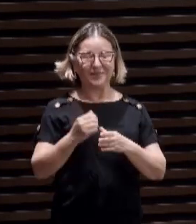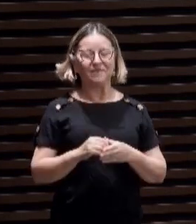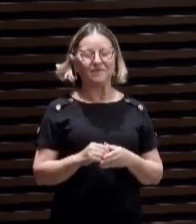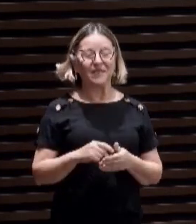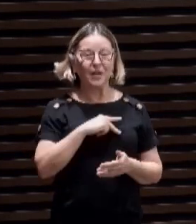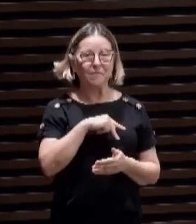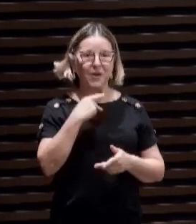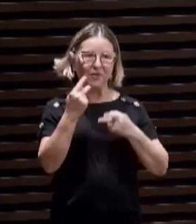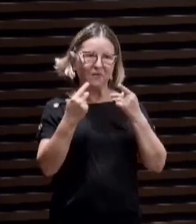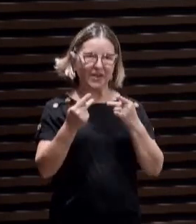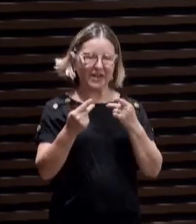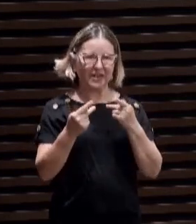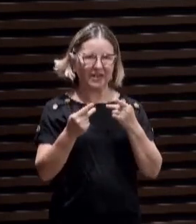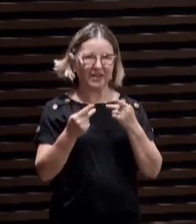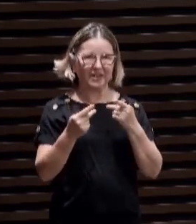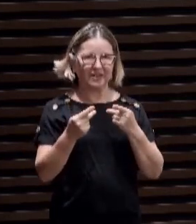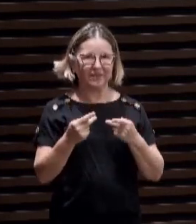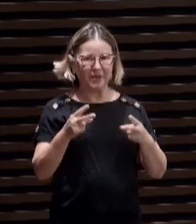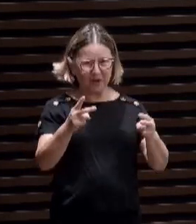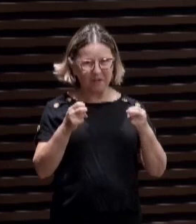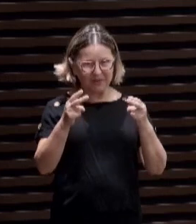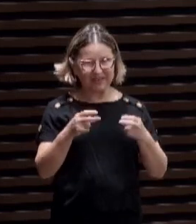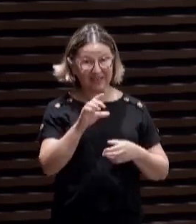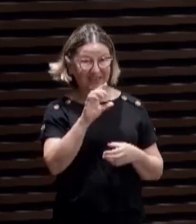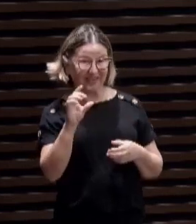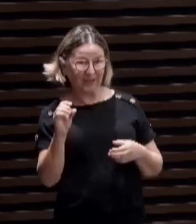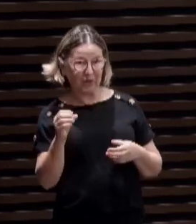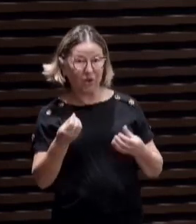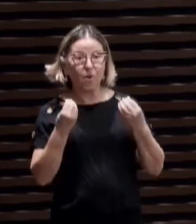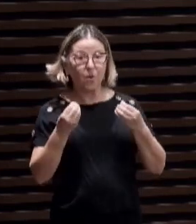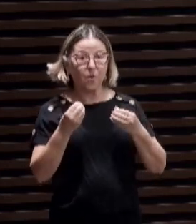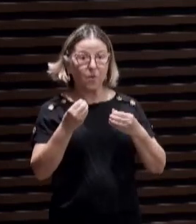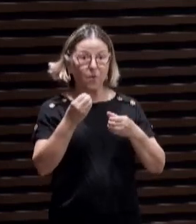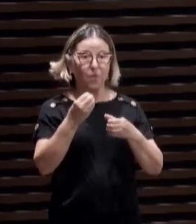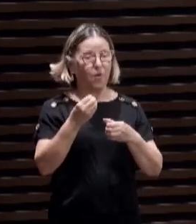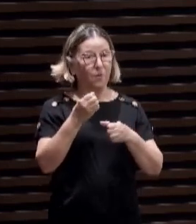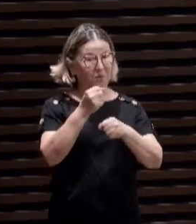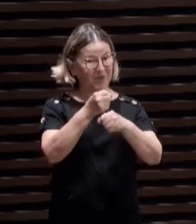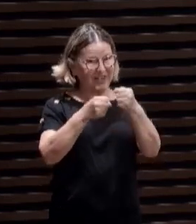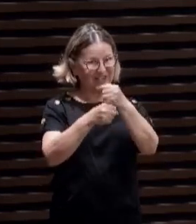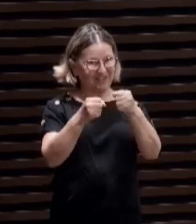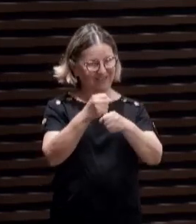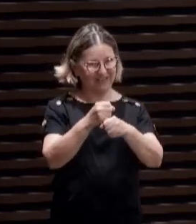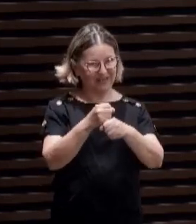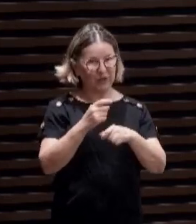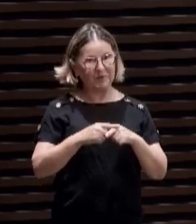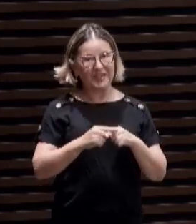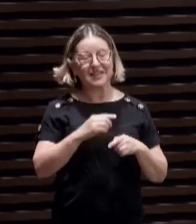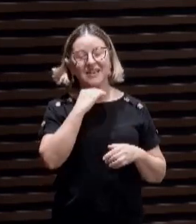porém, veja cada um como edifica sobre esse fundamento, porque ninguém pode lançar